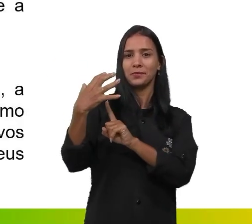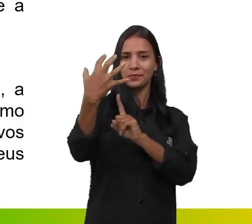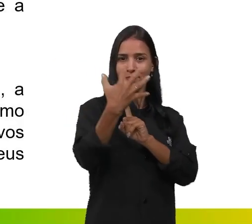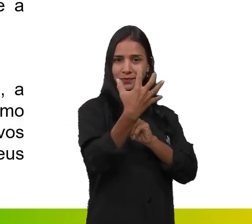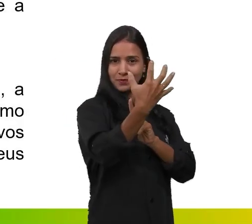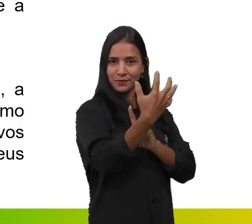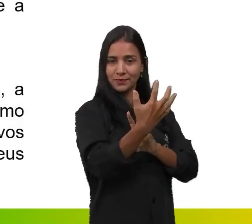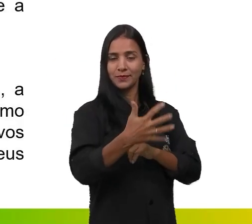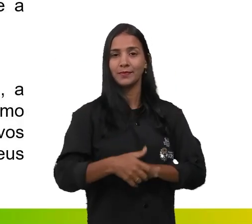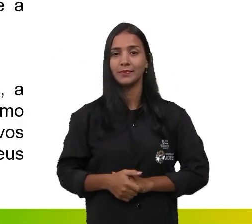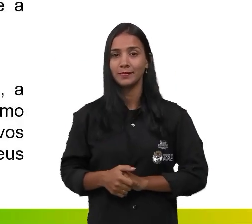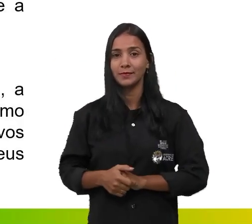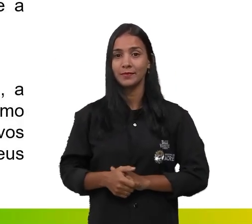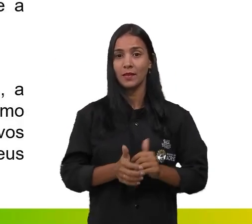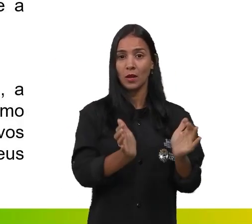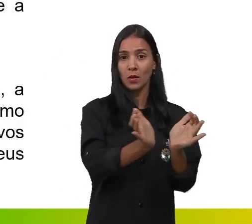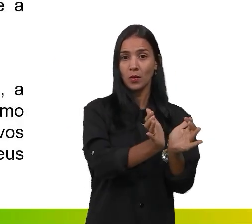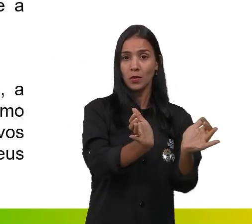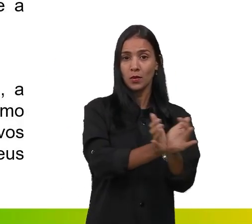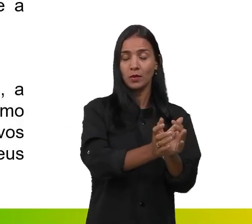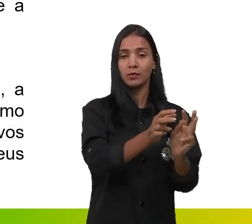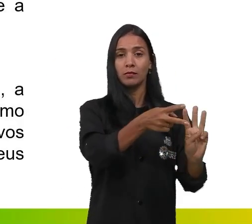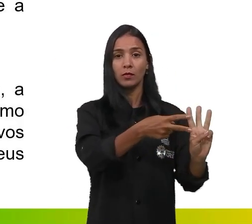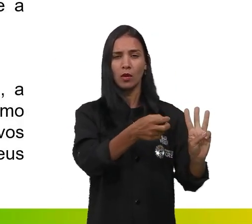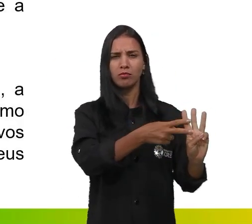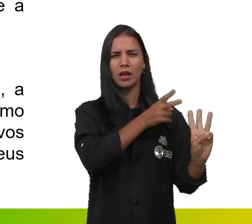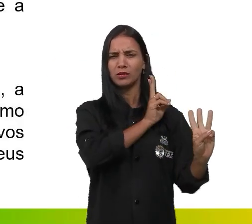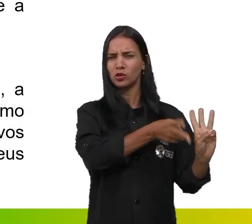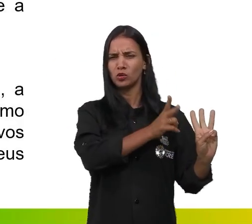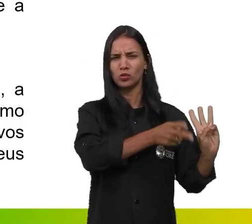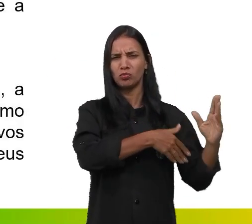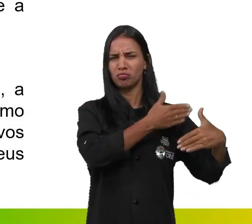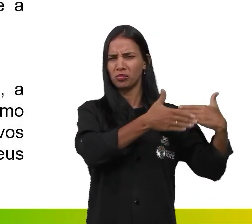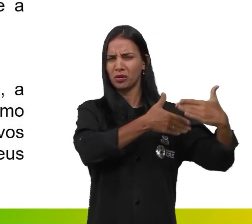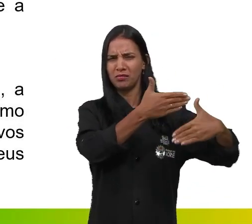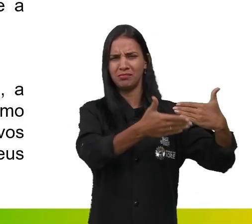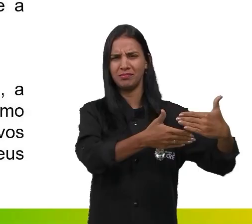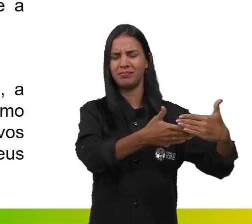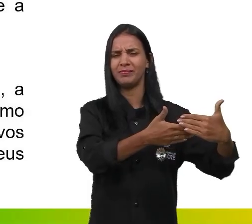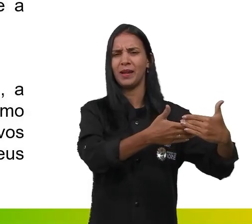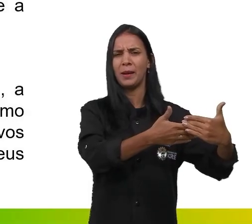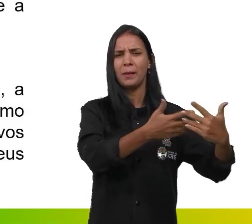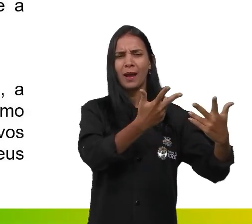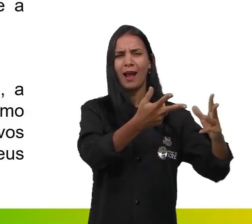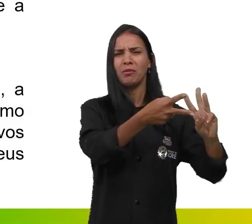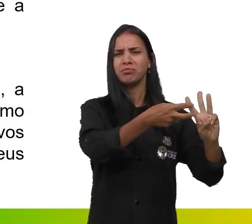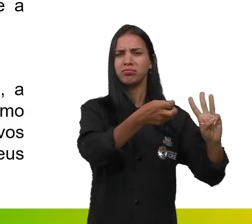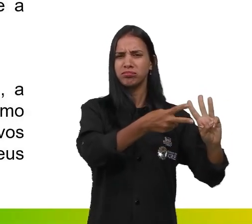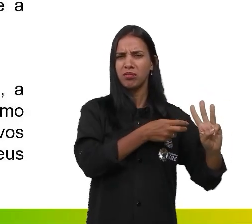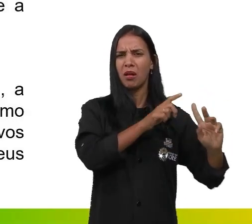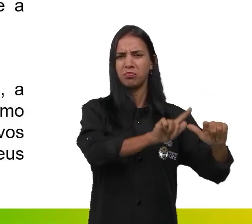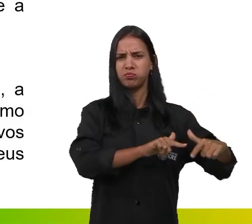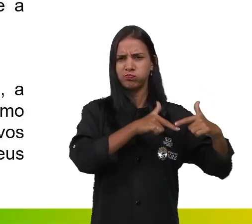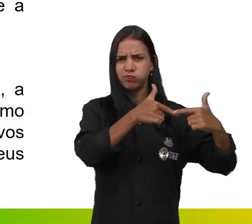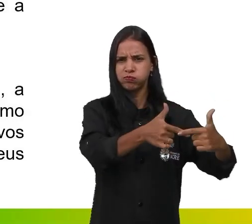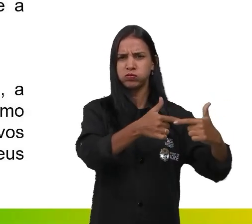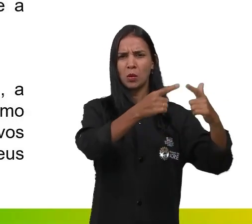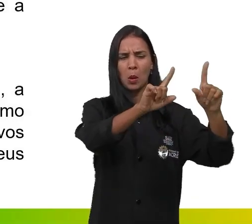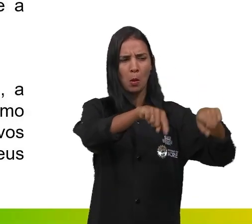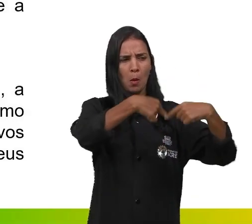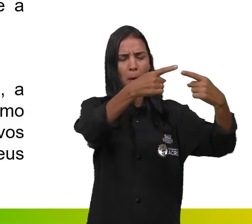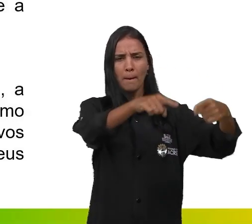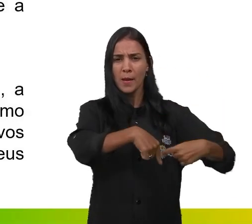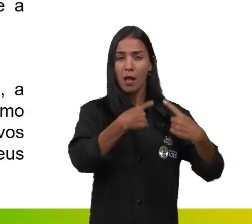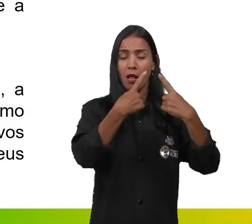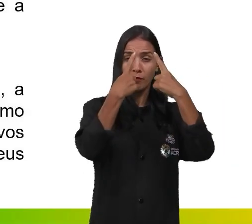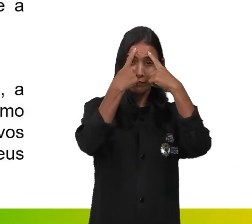povos indígenas resistem desde a invasão, lutando contra a violência, a